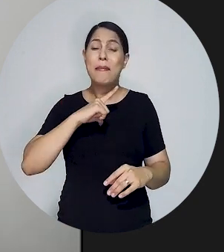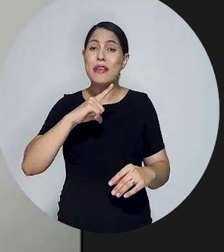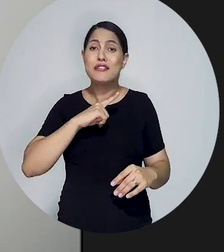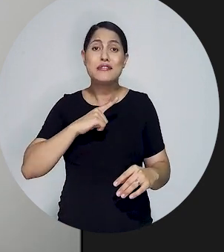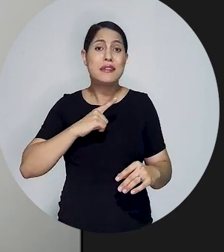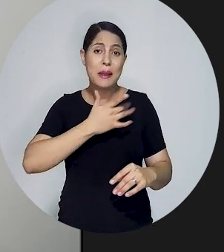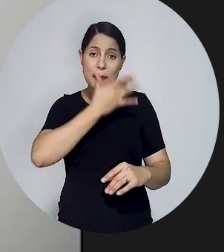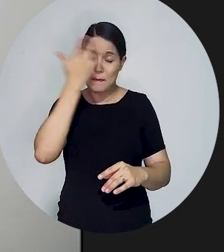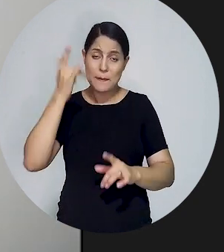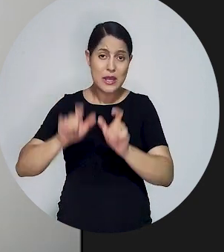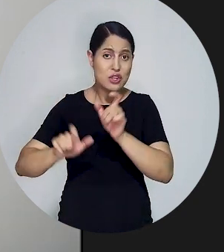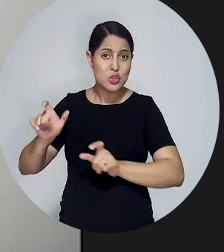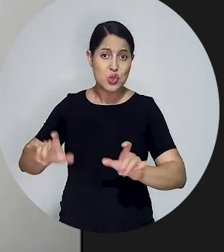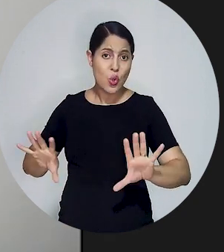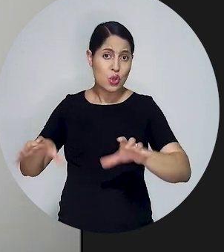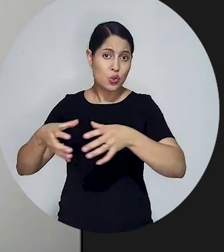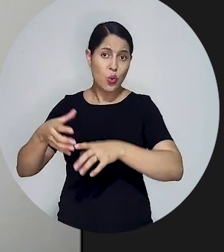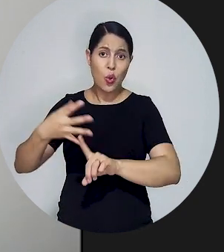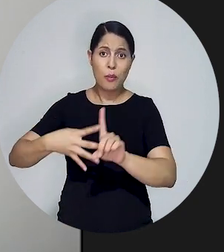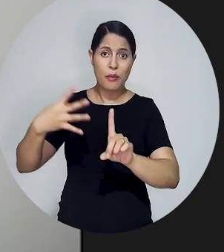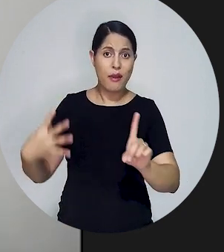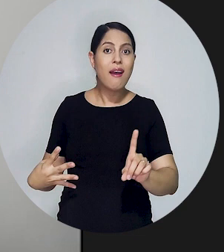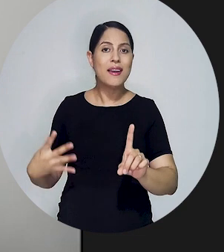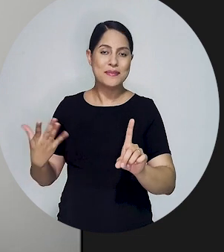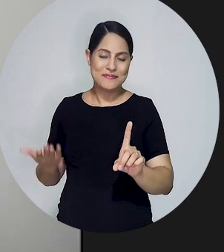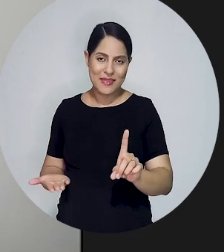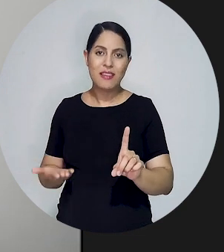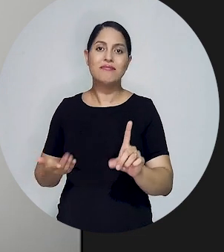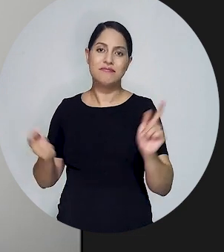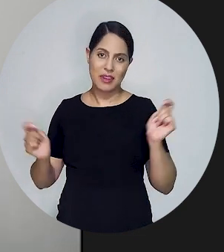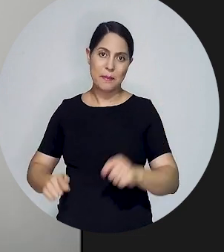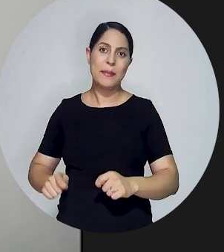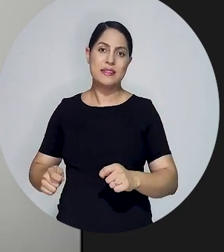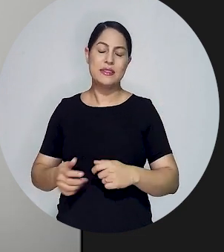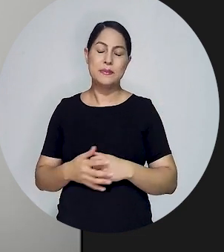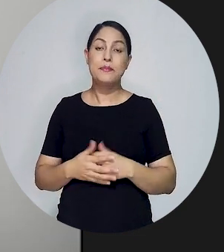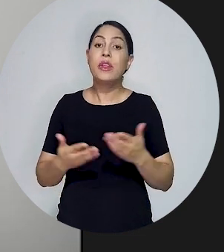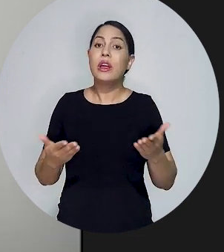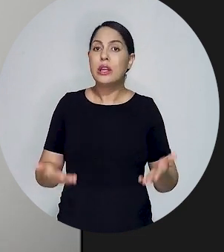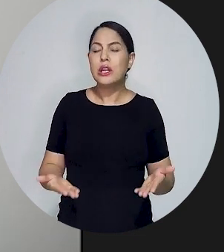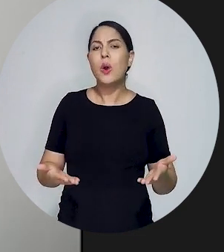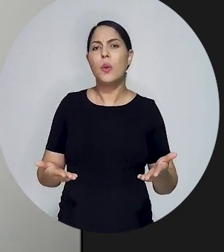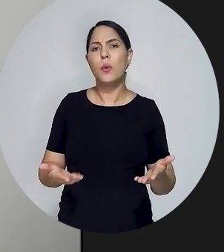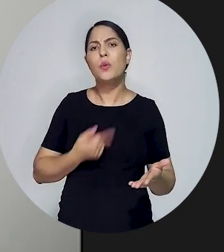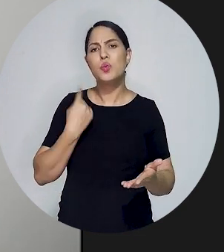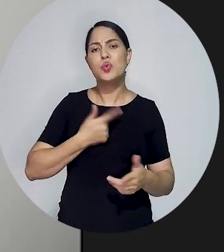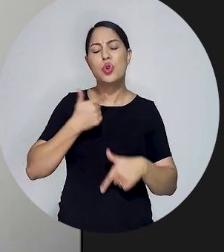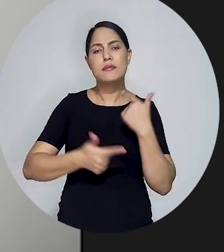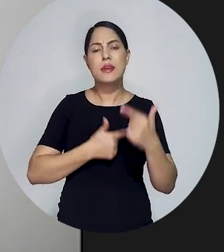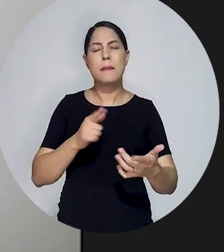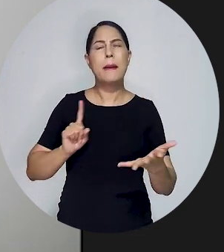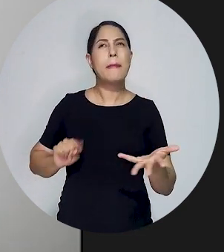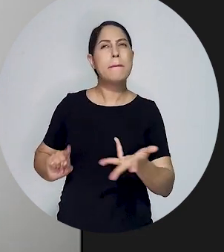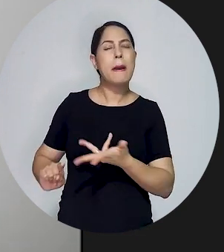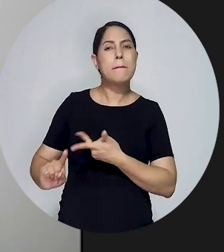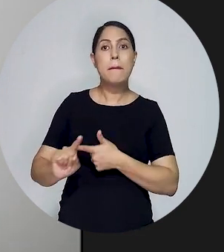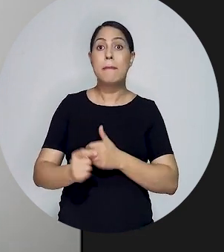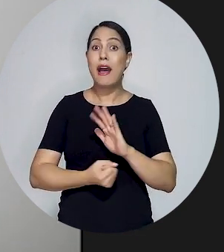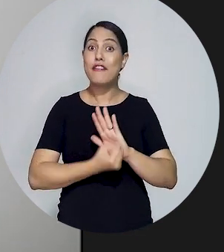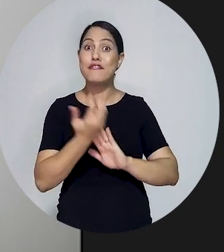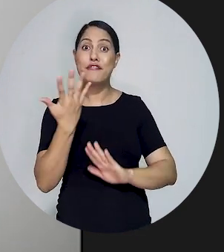que existem pessoas capacitadas o suficiente dentro desse recorte LGBTI+. Nosso plano de trabalho